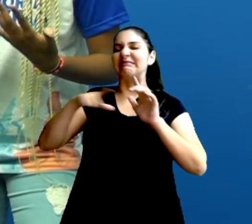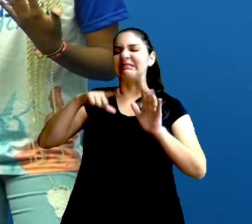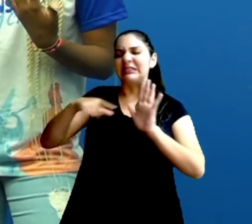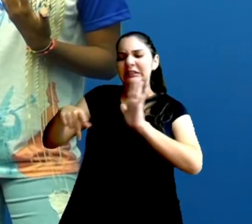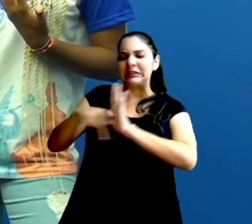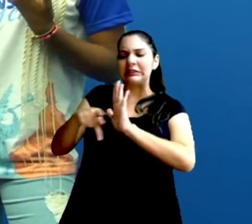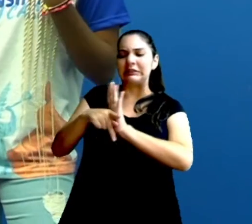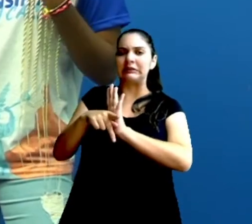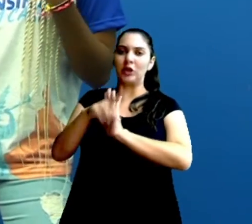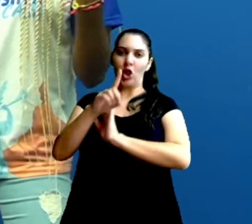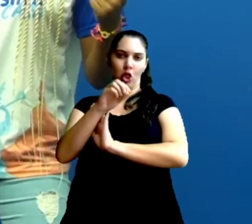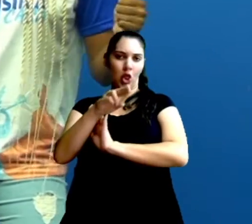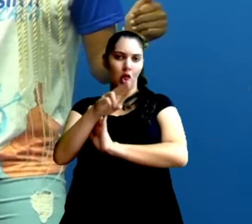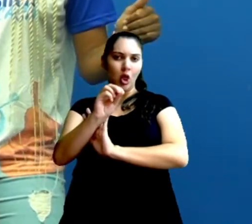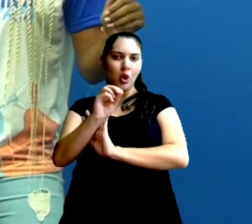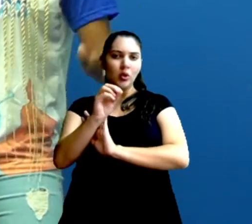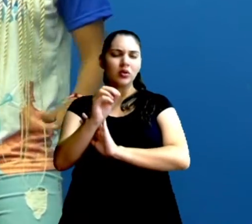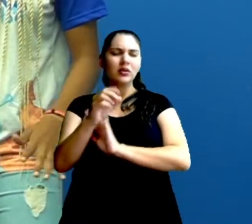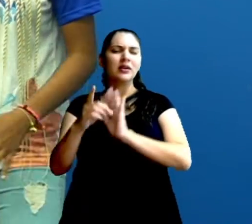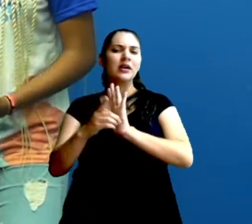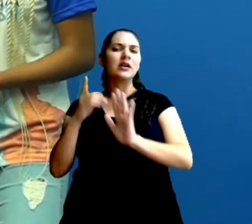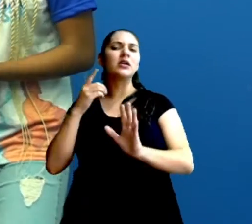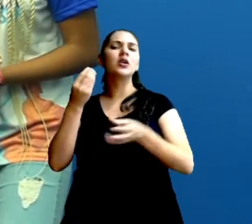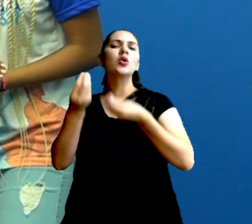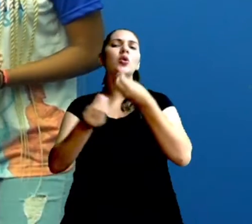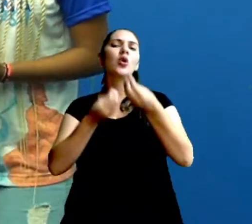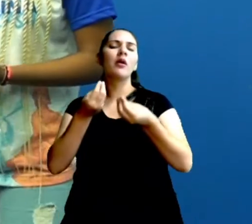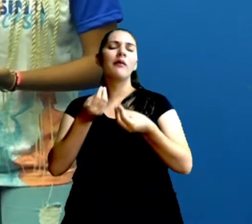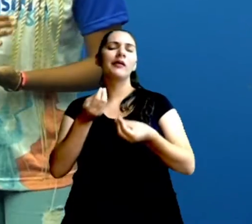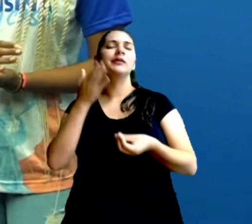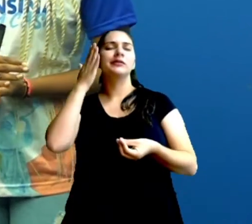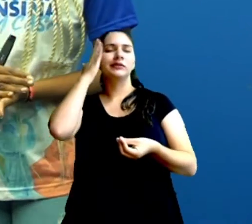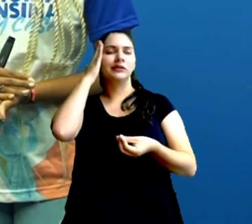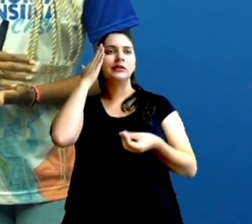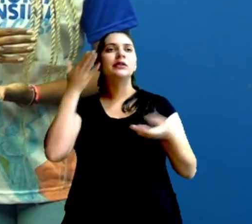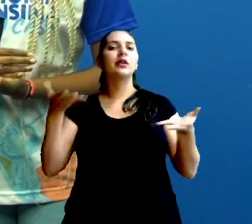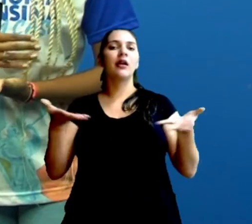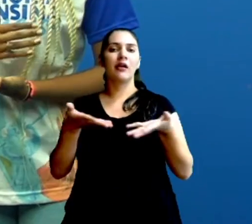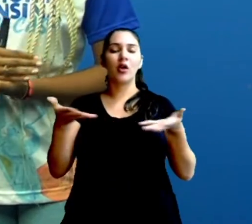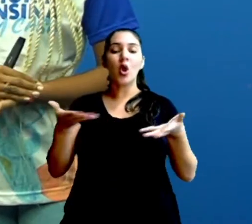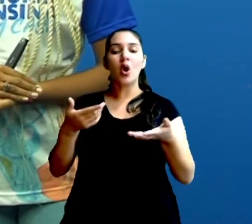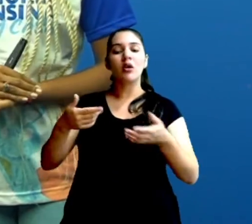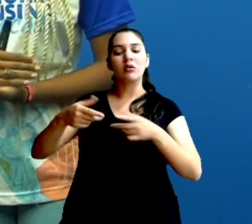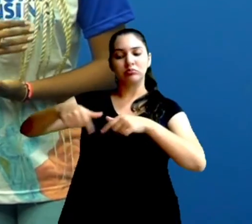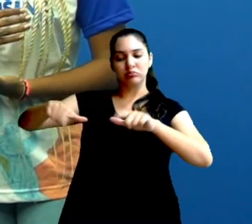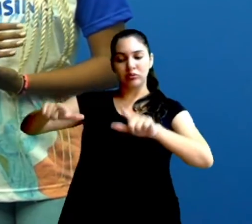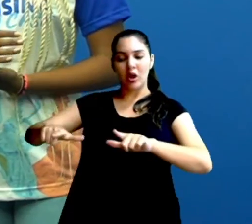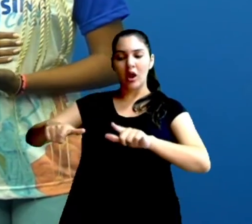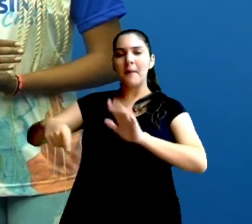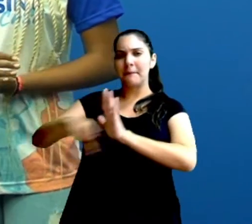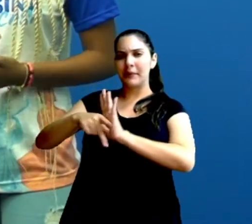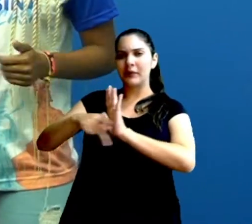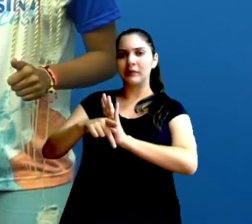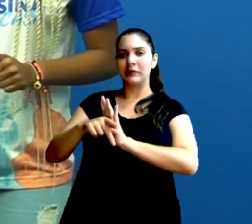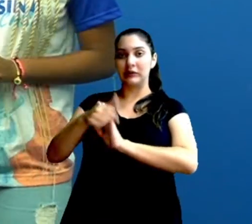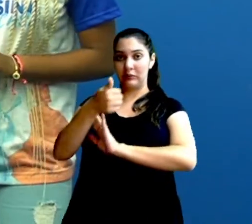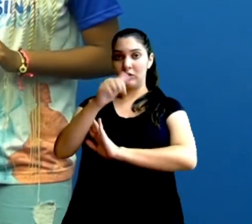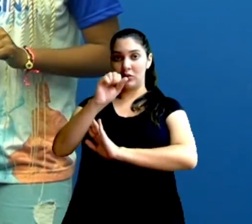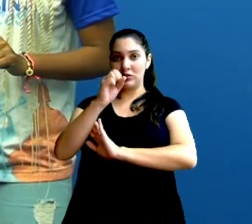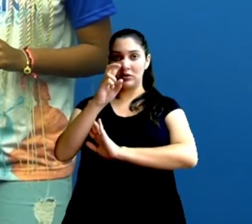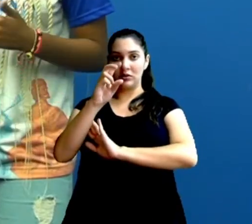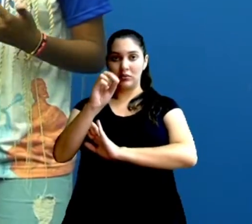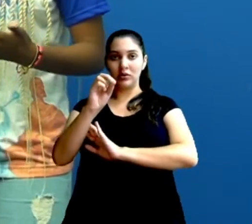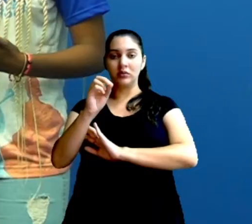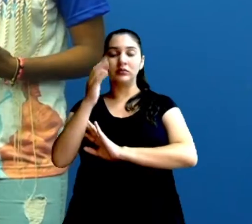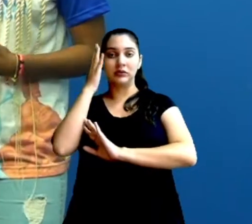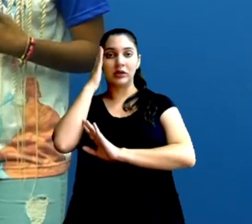dono. E antes era como, mano? Massa, agora eu entendi que a terra agora é uma propriedade. Depois de 1850 eu entendi